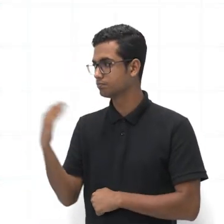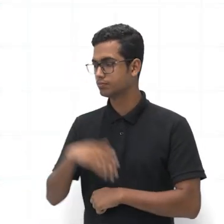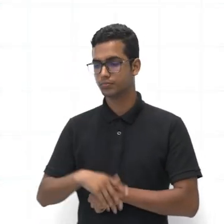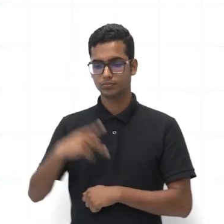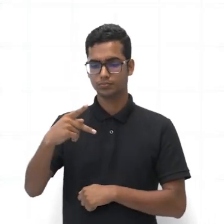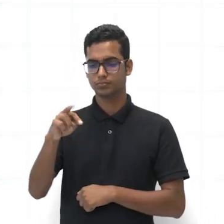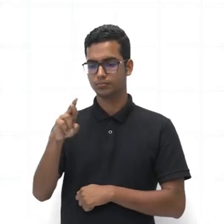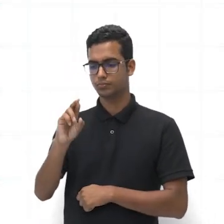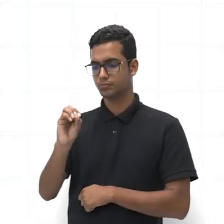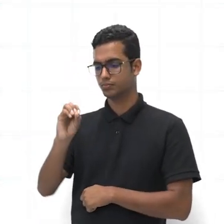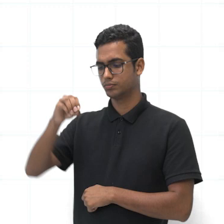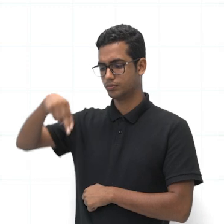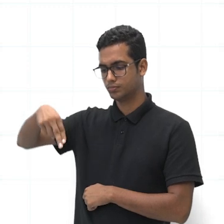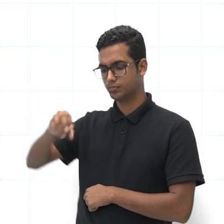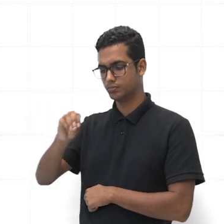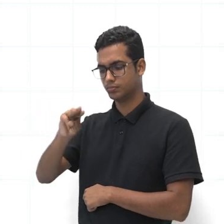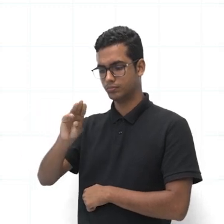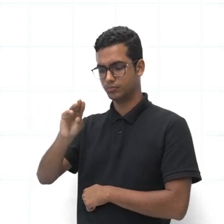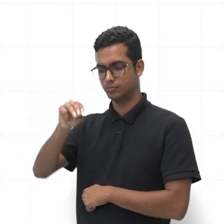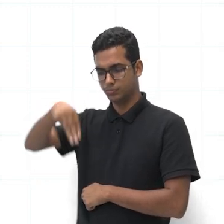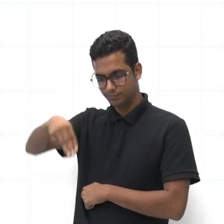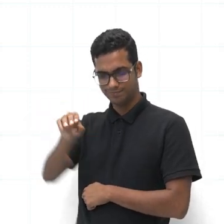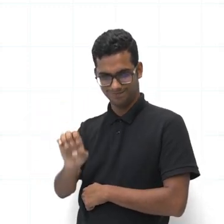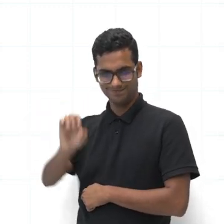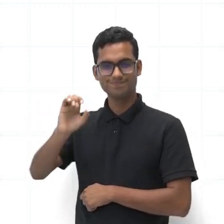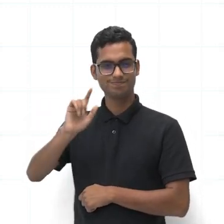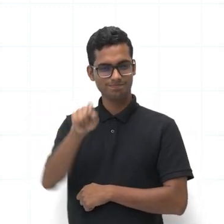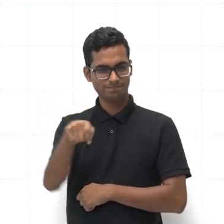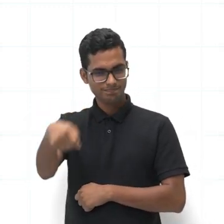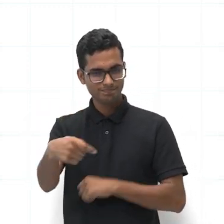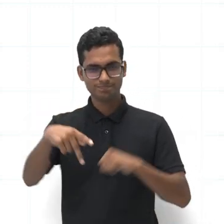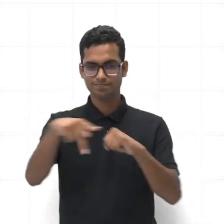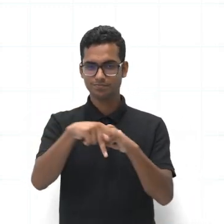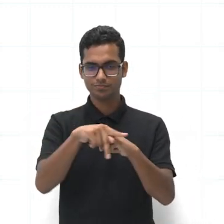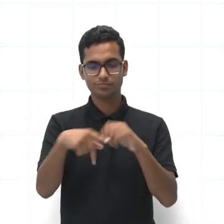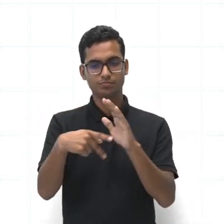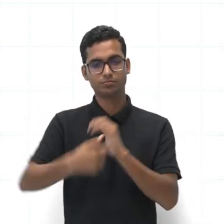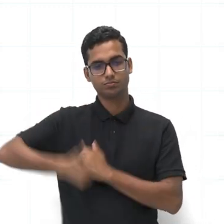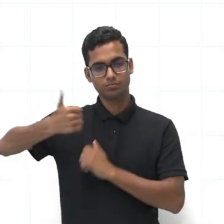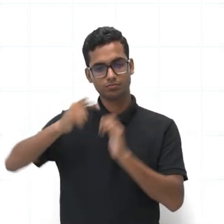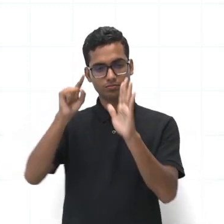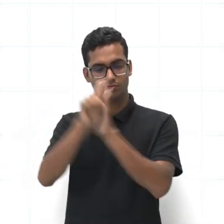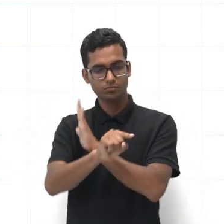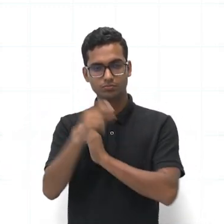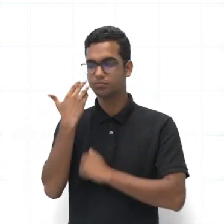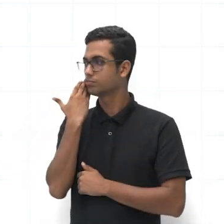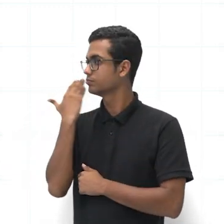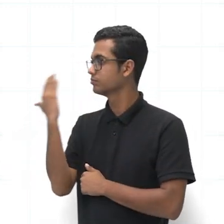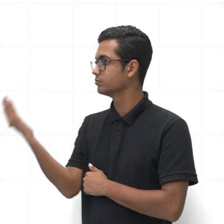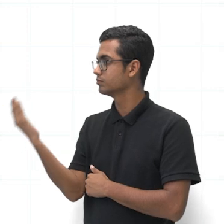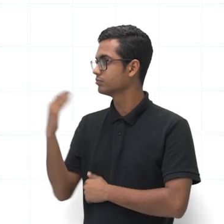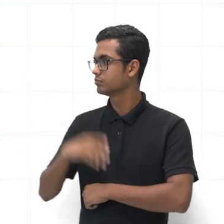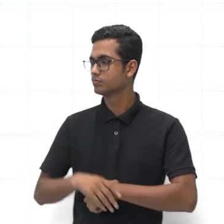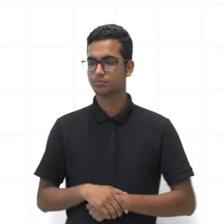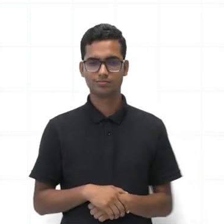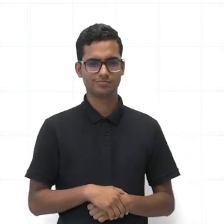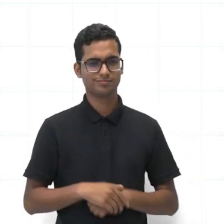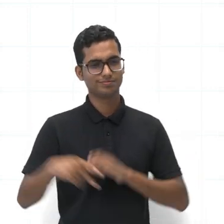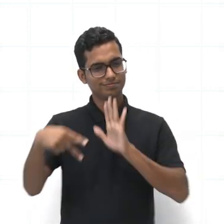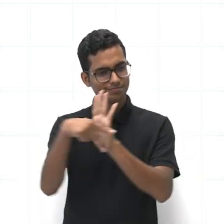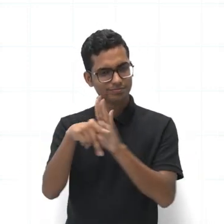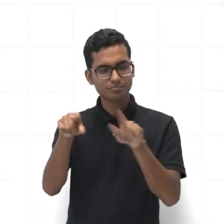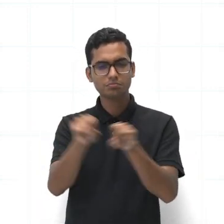Eu tenho aqui a primeira pergunta, tá bom? Lembra que eu vou trabalhar pronomes